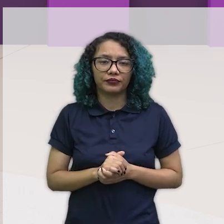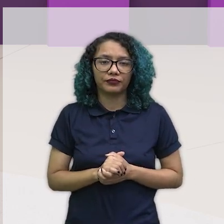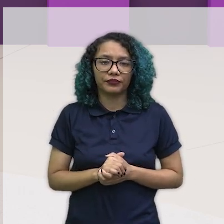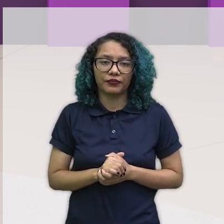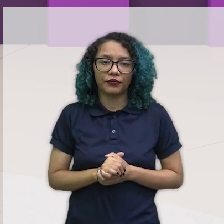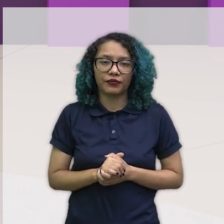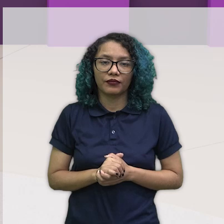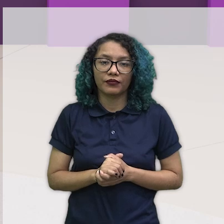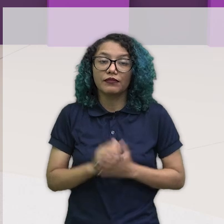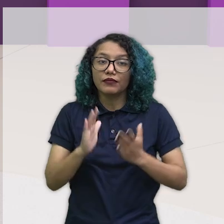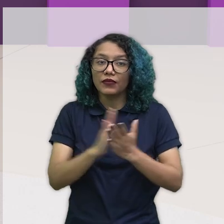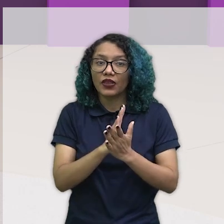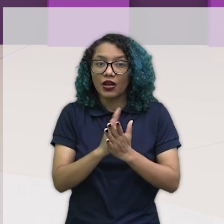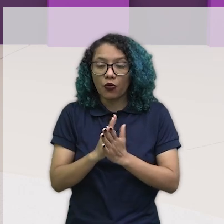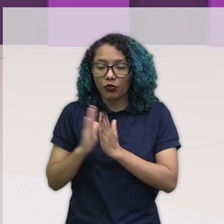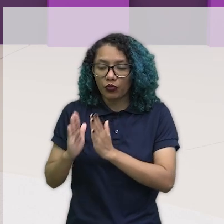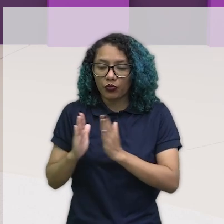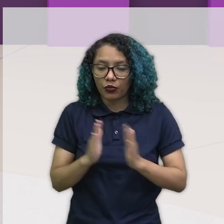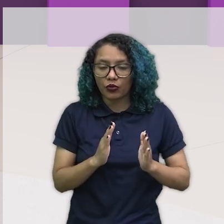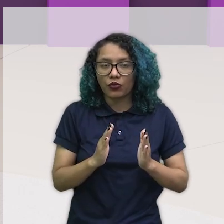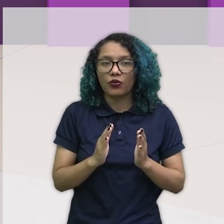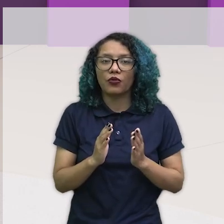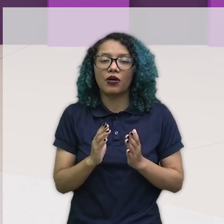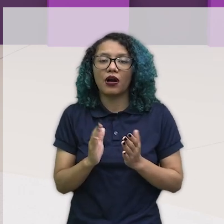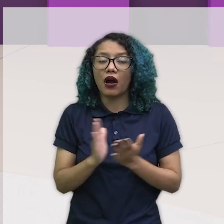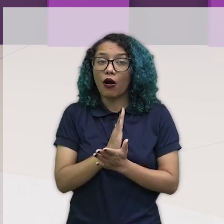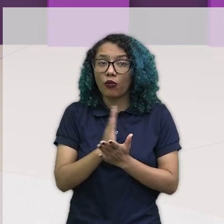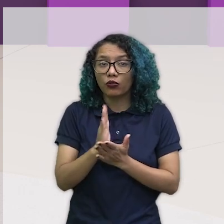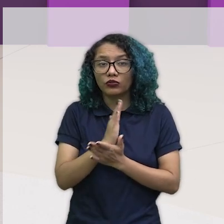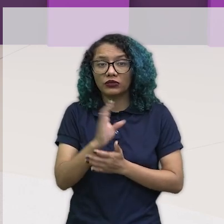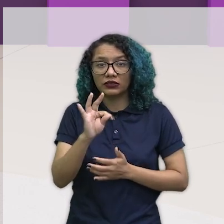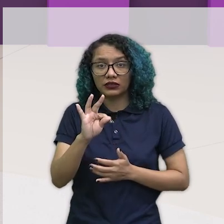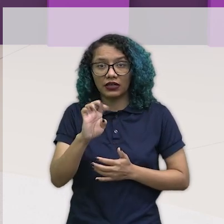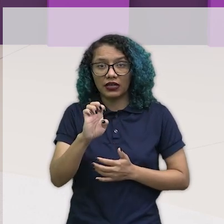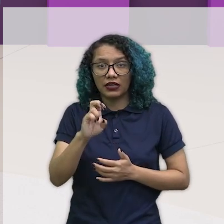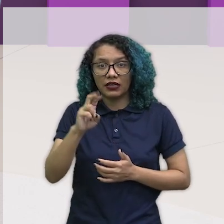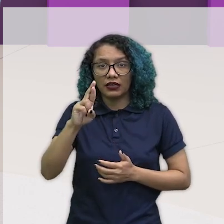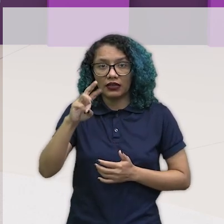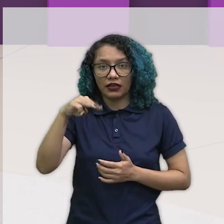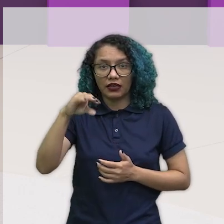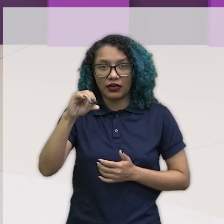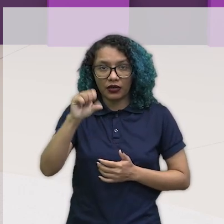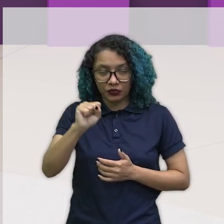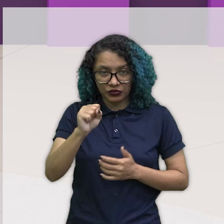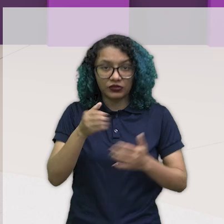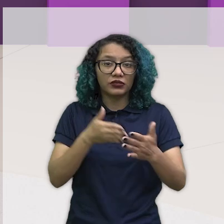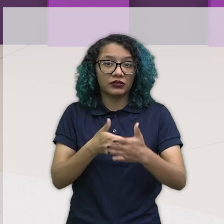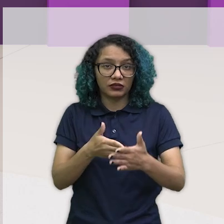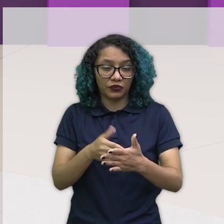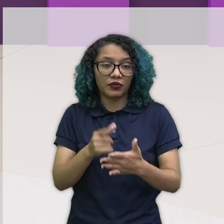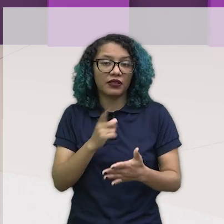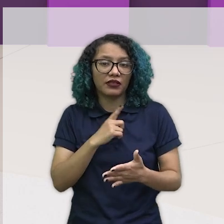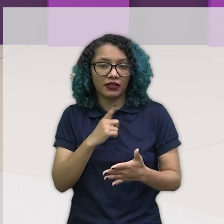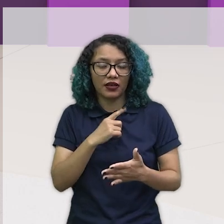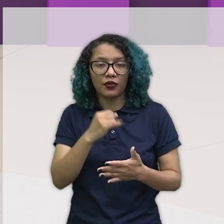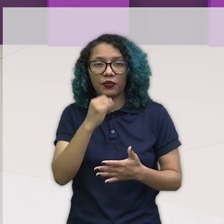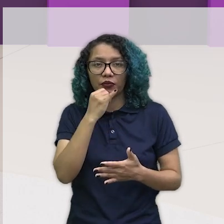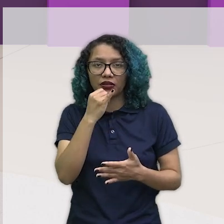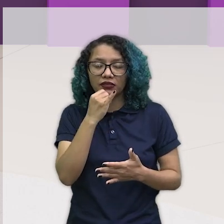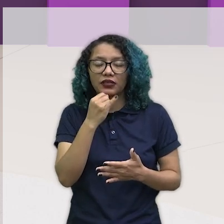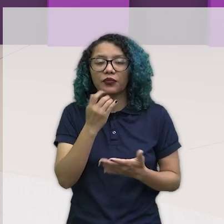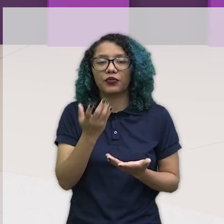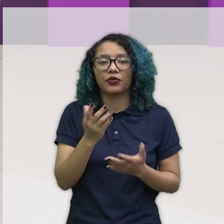possuem um número determinado de termos. Então nós temos aqui alguns exemplos, né, para a gente acompanhar do nosso dia a dia.